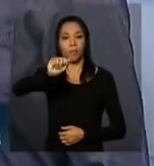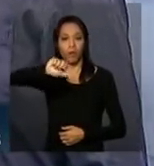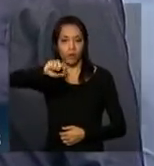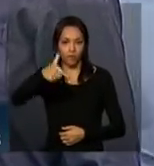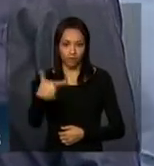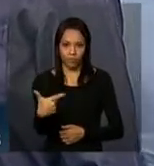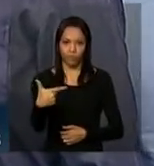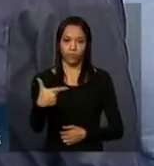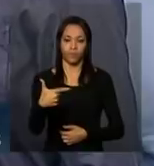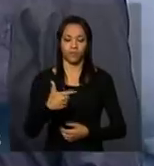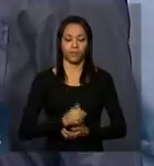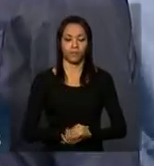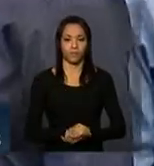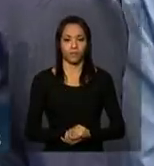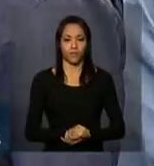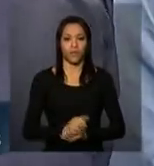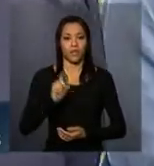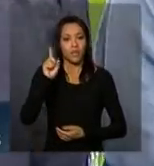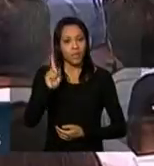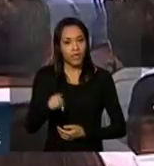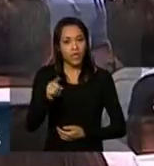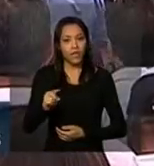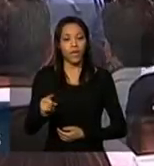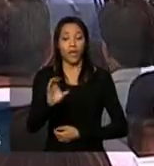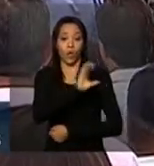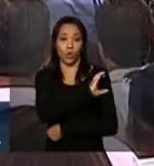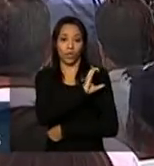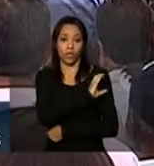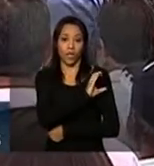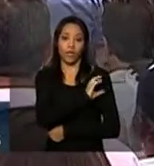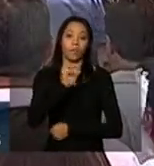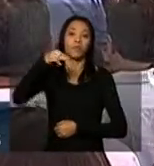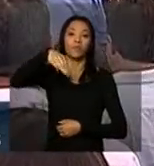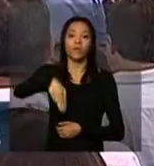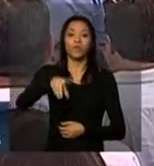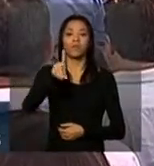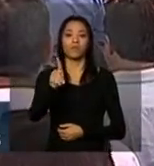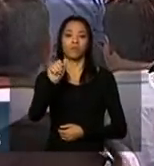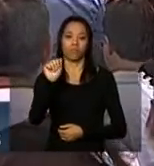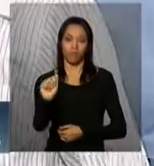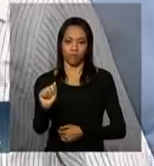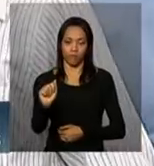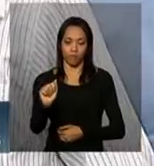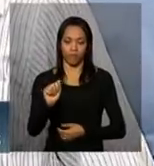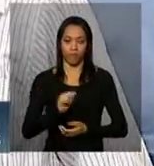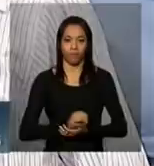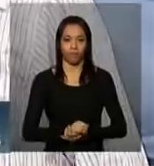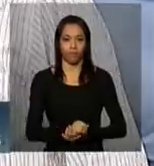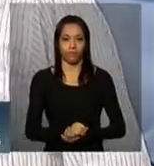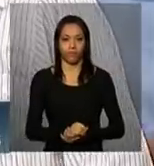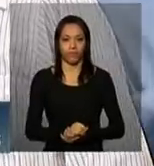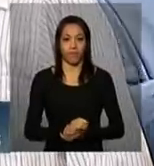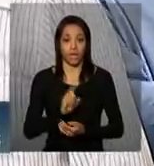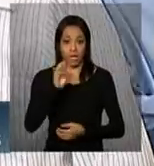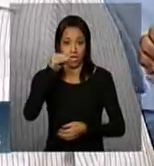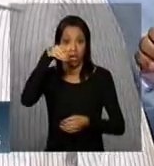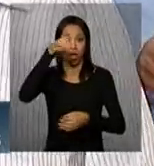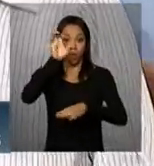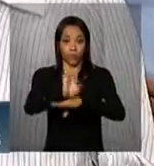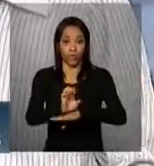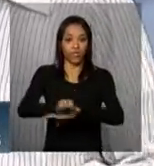PAC 2 uma iniciativa coordenada pelo Ministério do Desenvolvimento Agrário em Minas